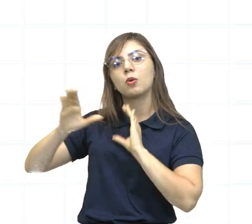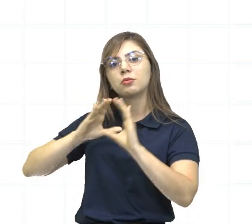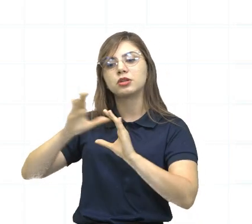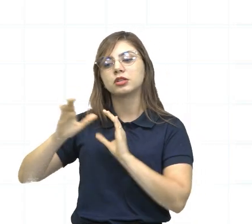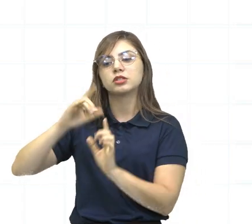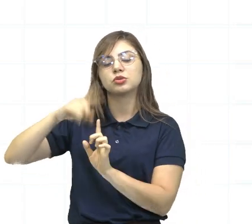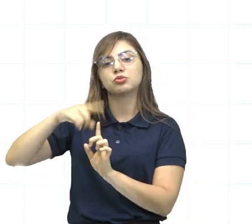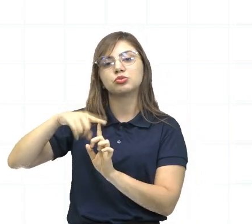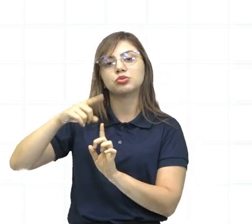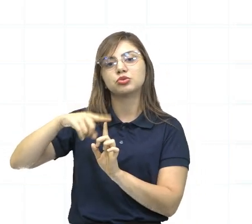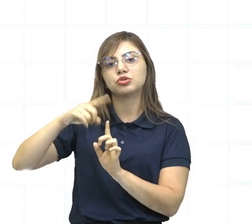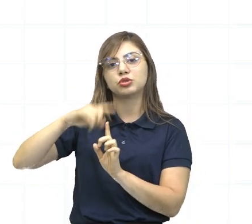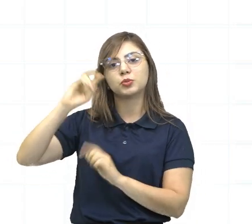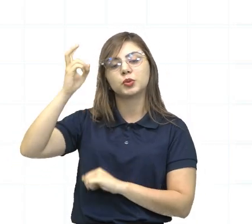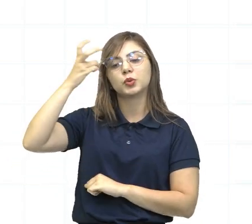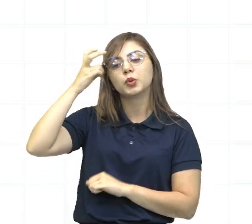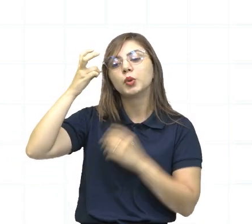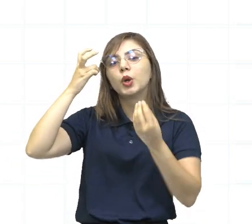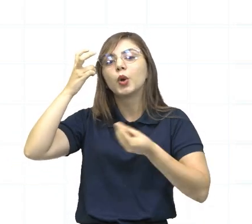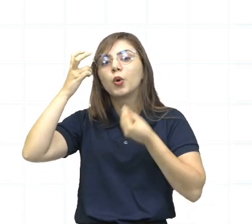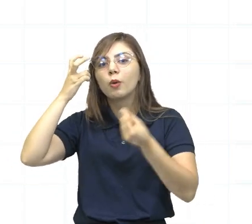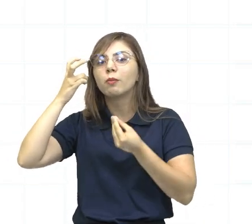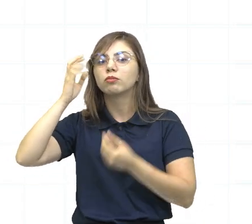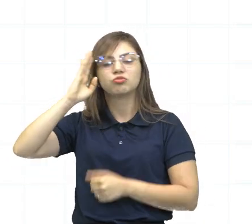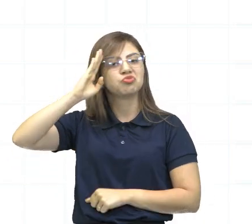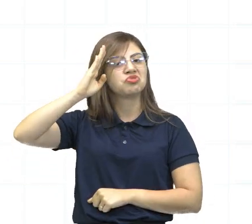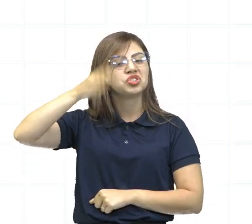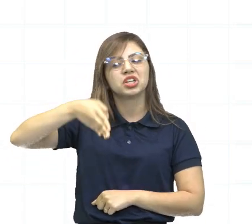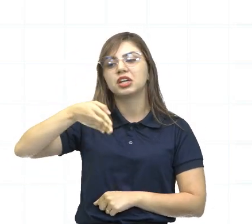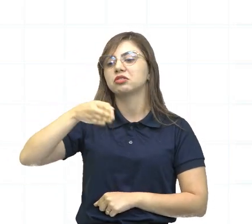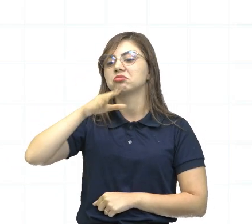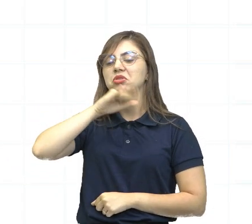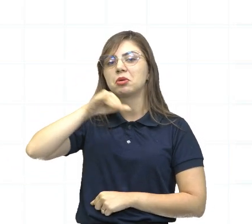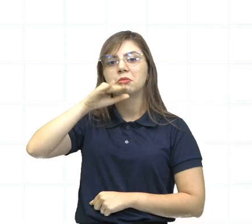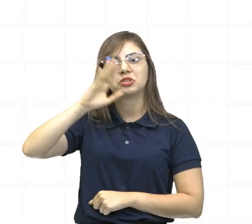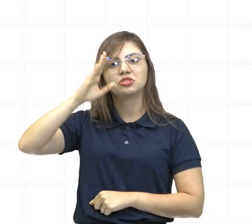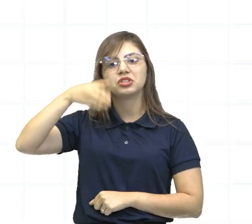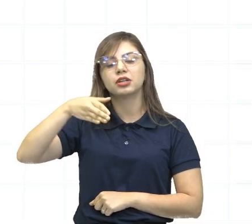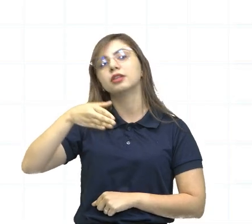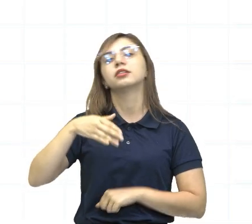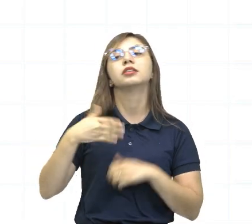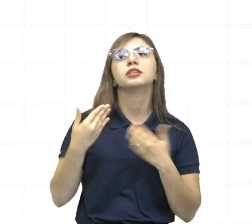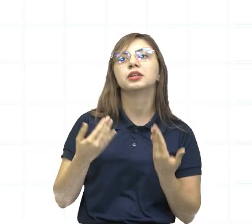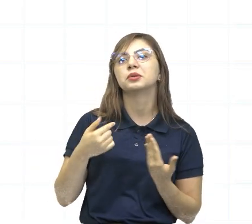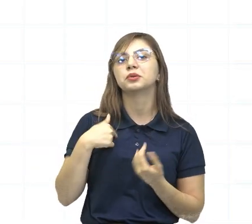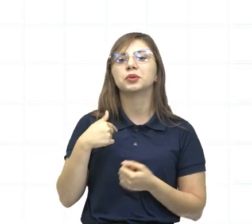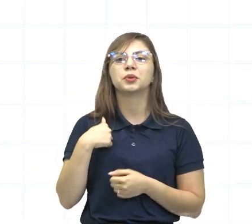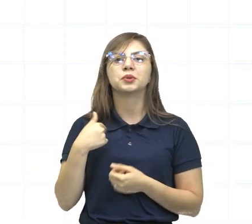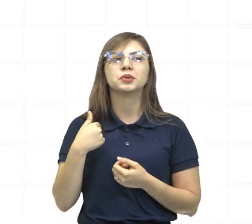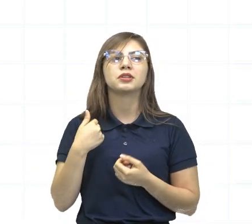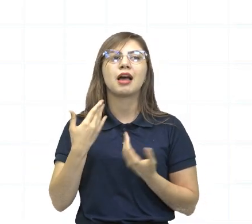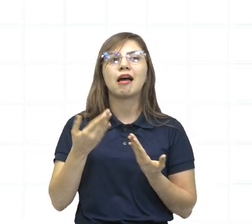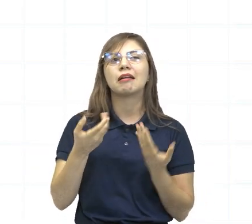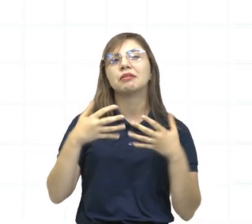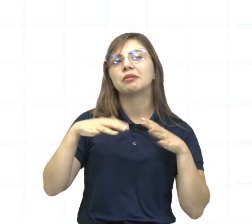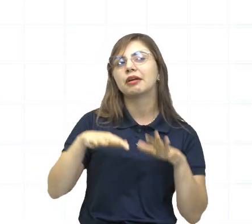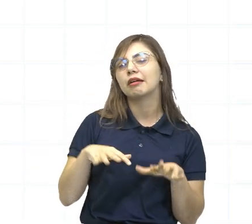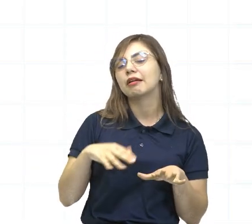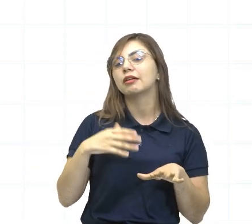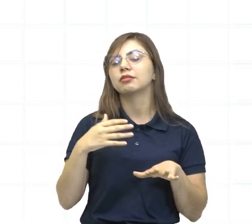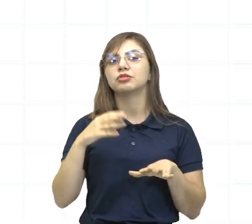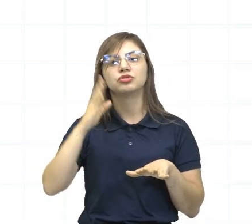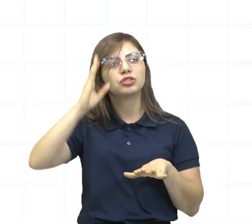é direto e claro, em resumo, tá? Não tem, como a gente fala, a gente não fica rodeando, é direto ao ponto.